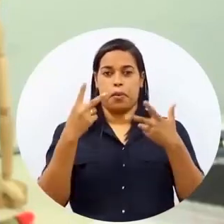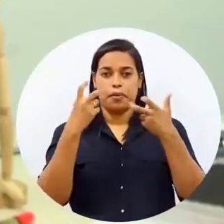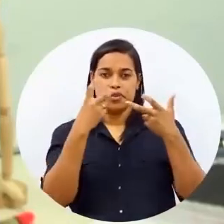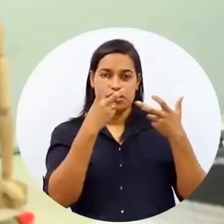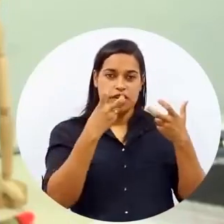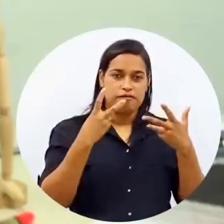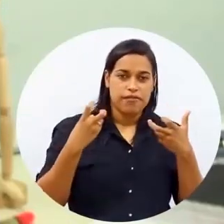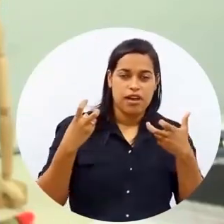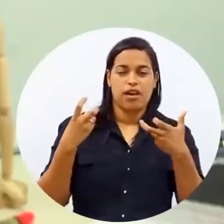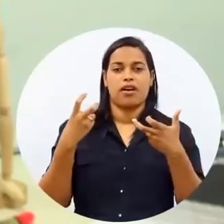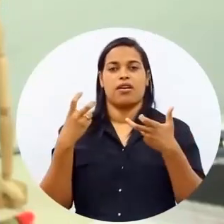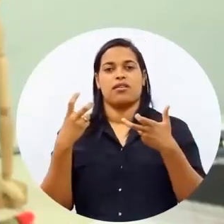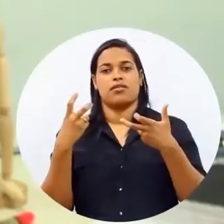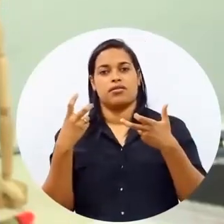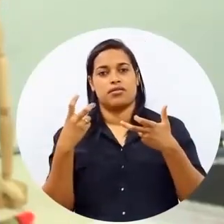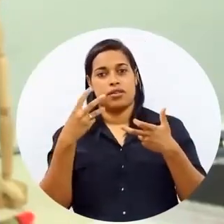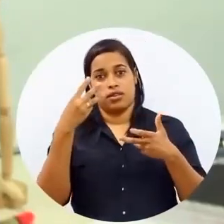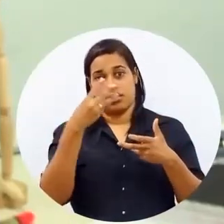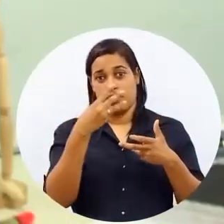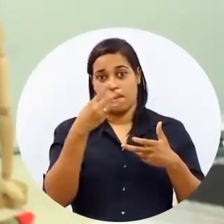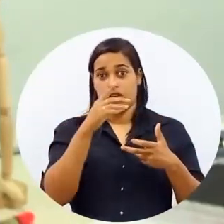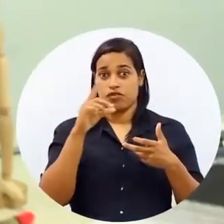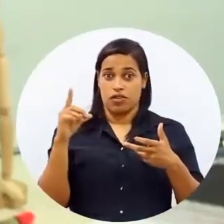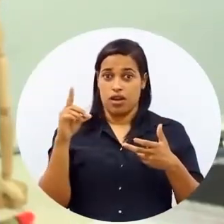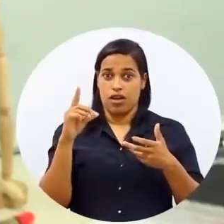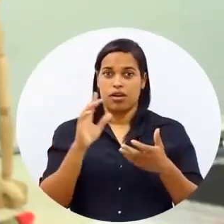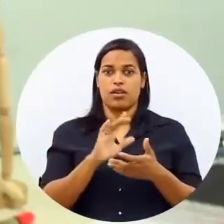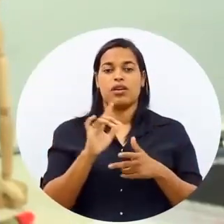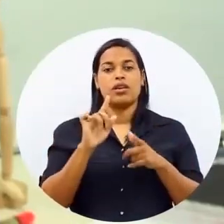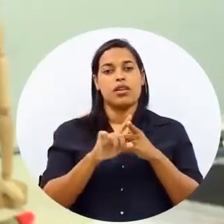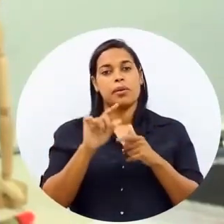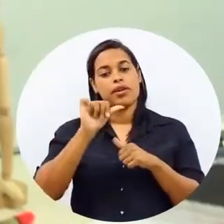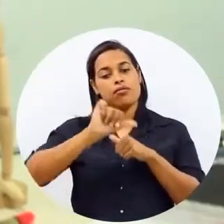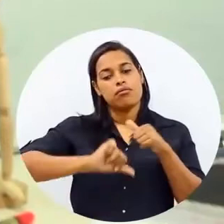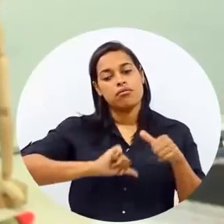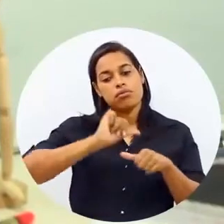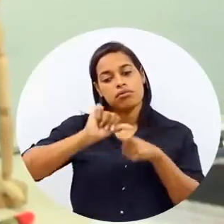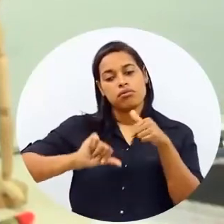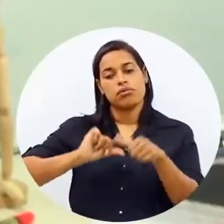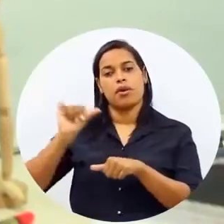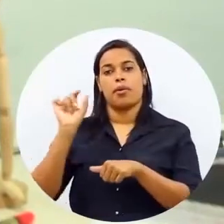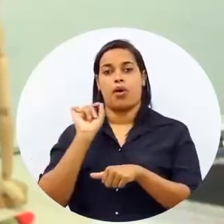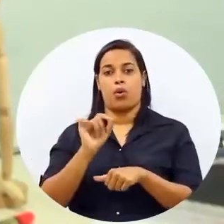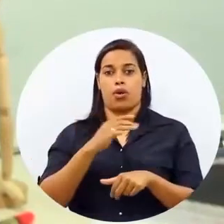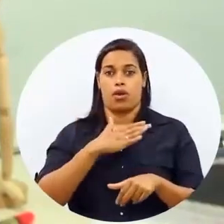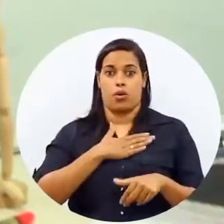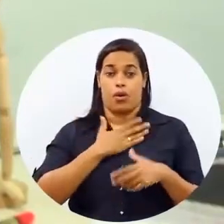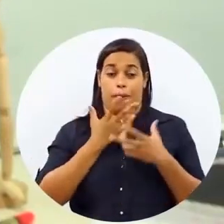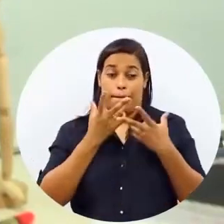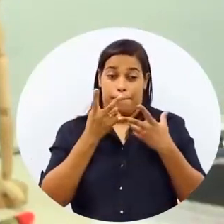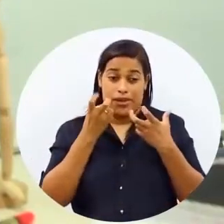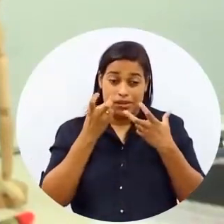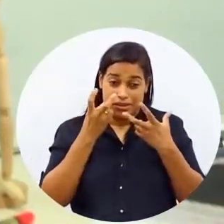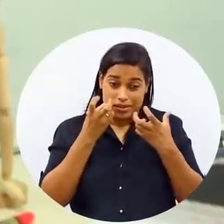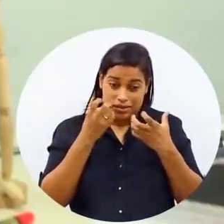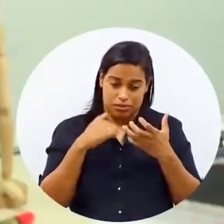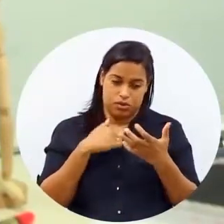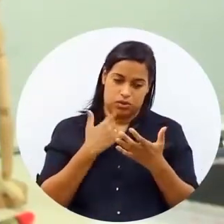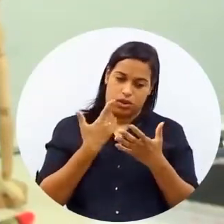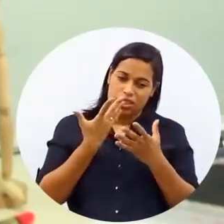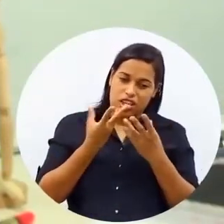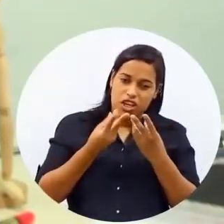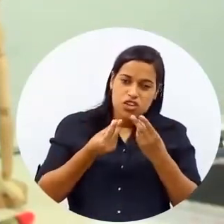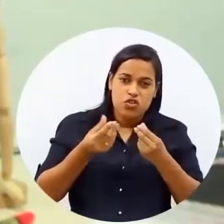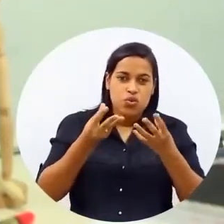objeto em 3D próximo a mim e transformá-lo do que eu estou percebendo enquanto